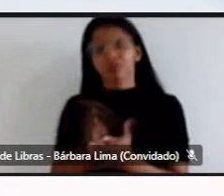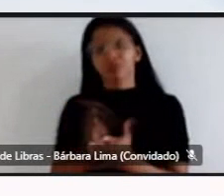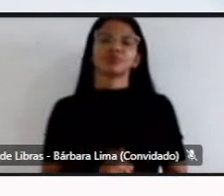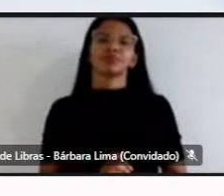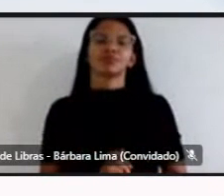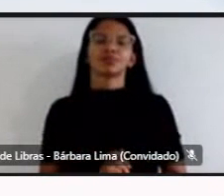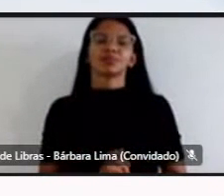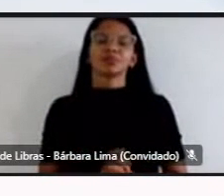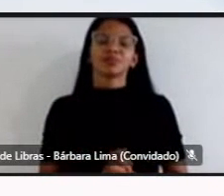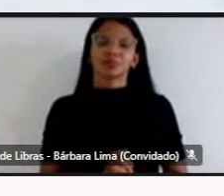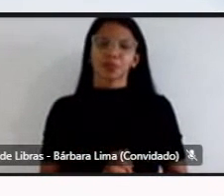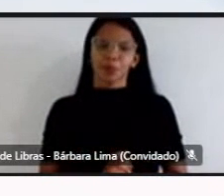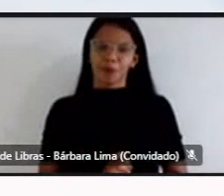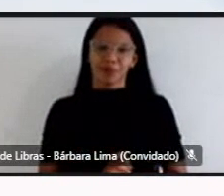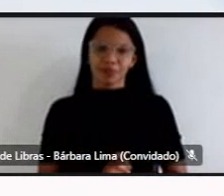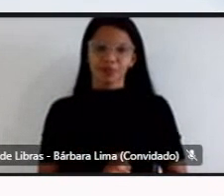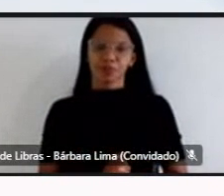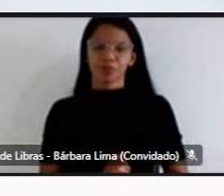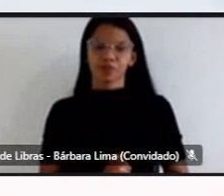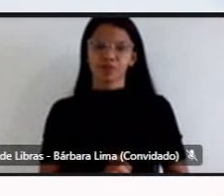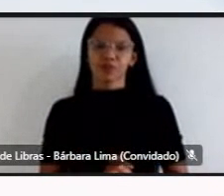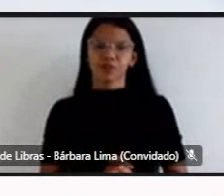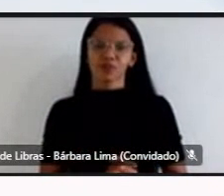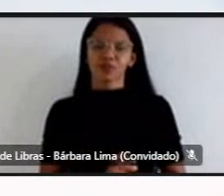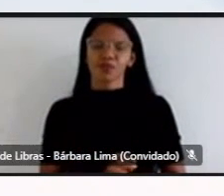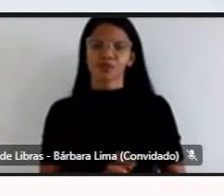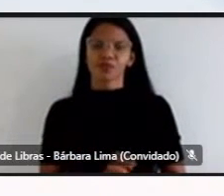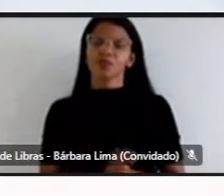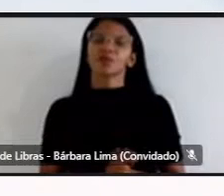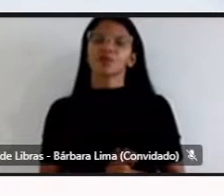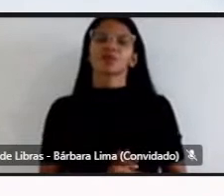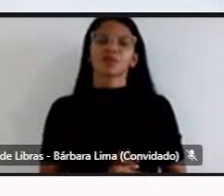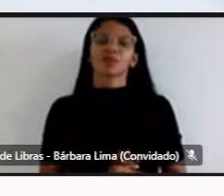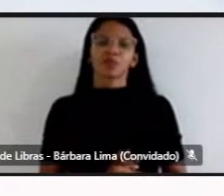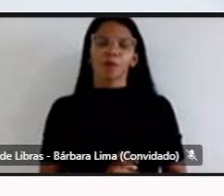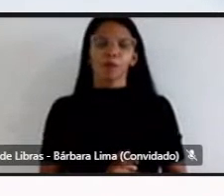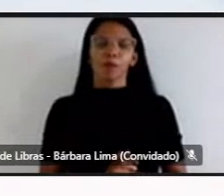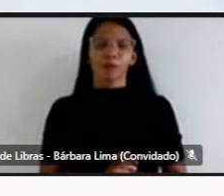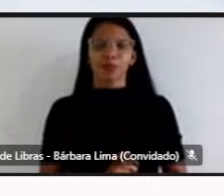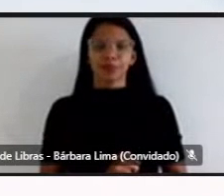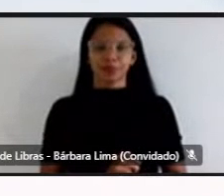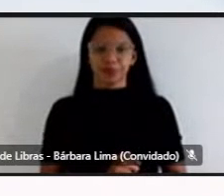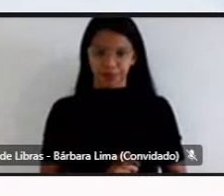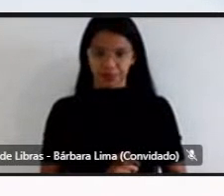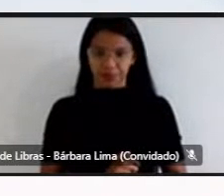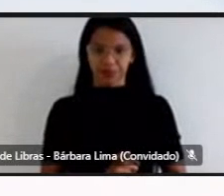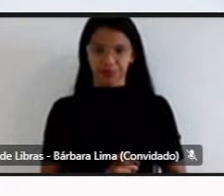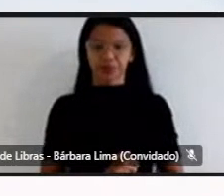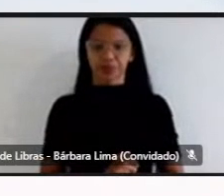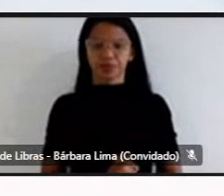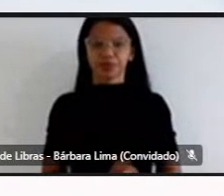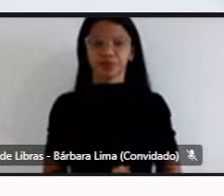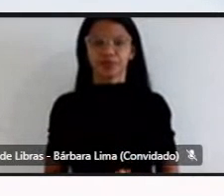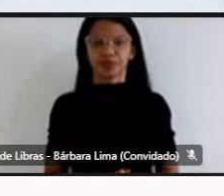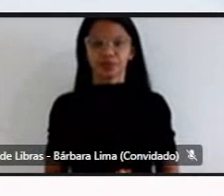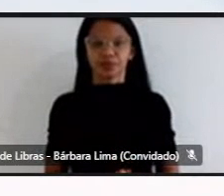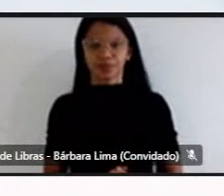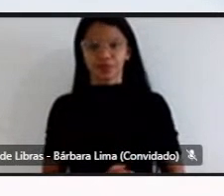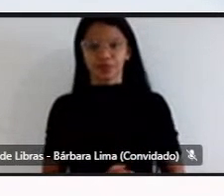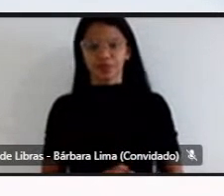And Miles says this, when you hit a wrong note, it's the next note that you play that determines if it is good or